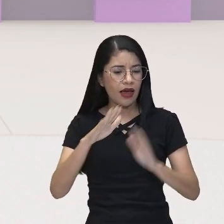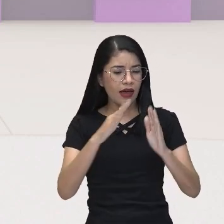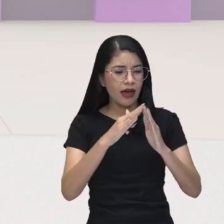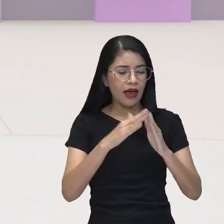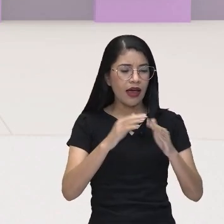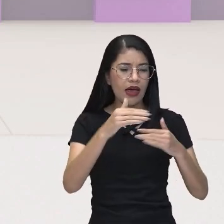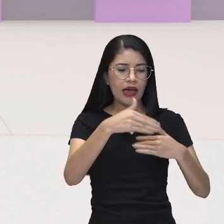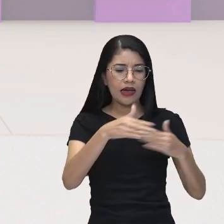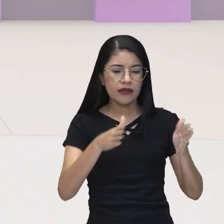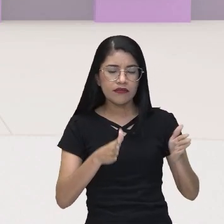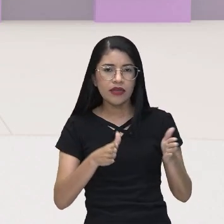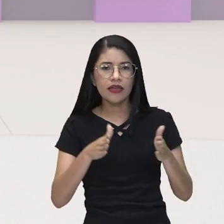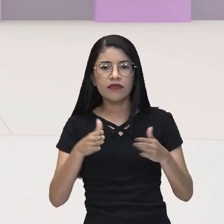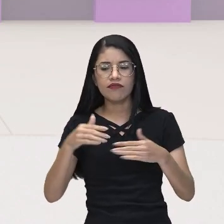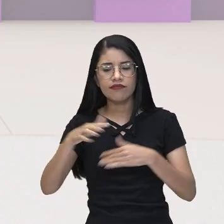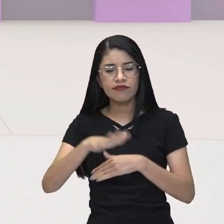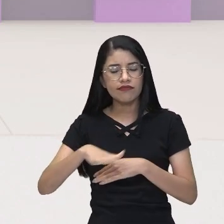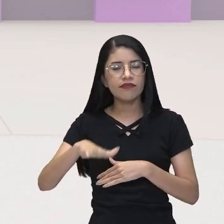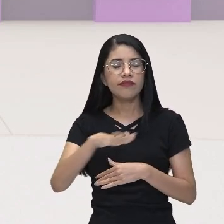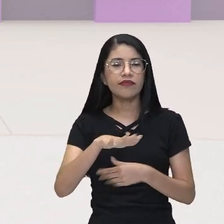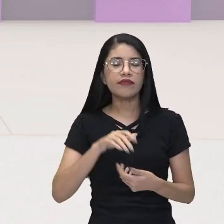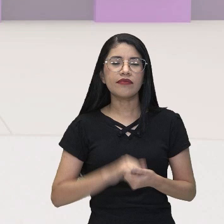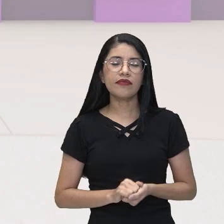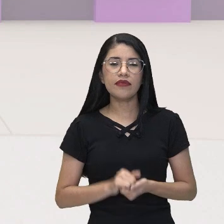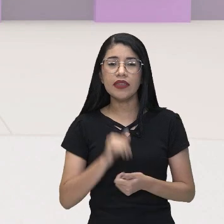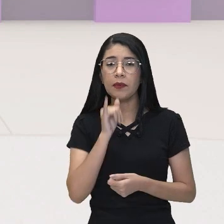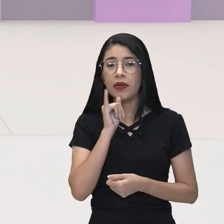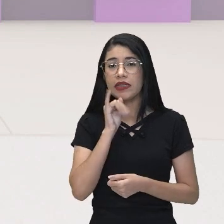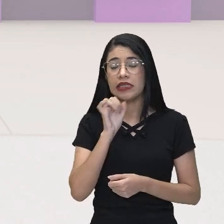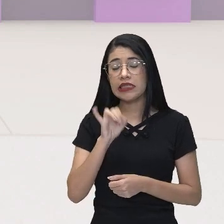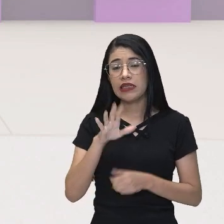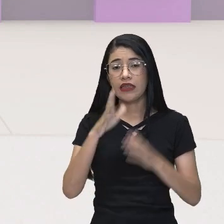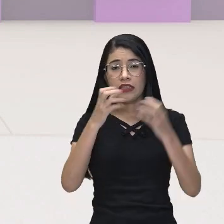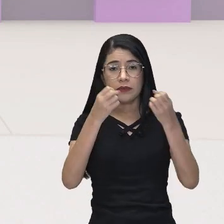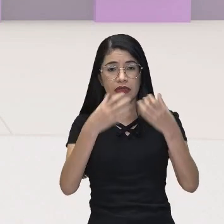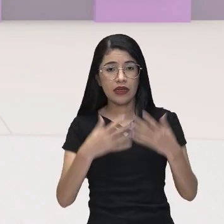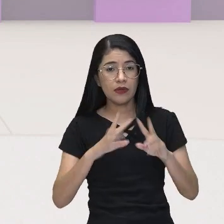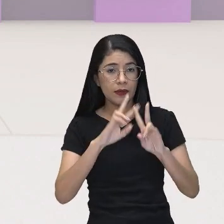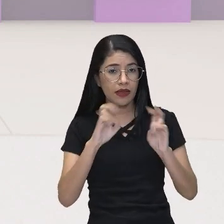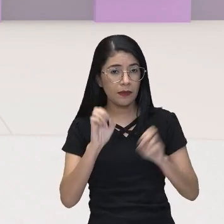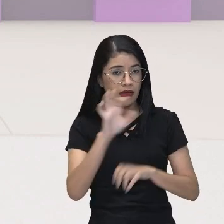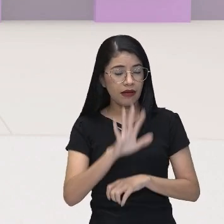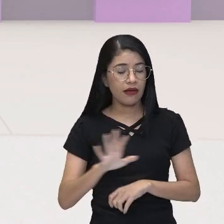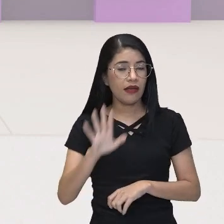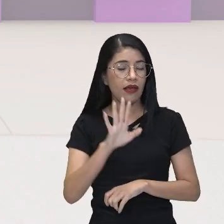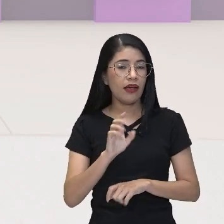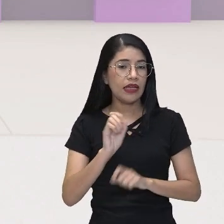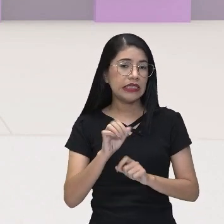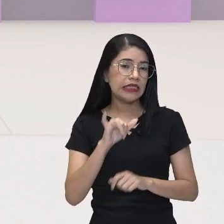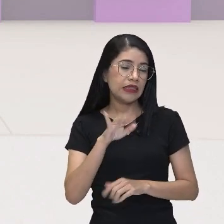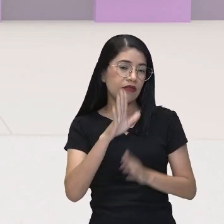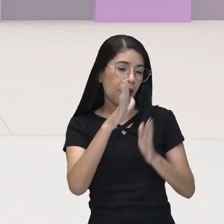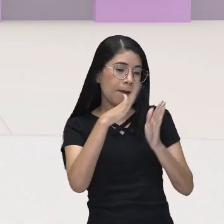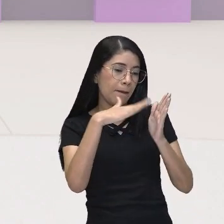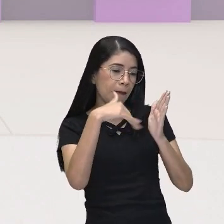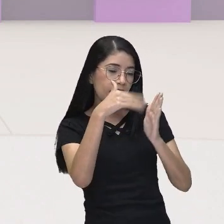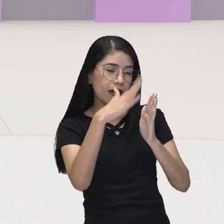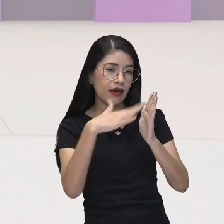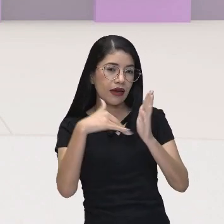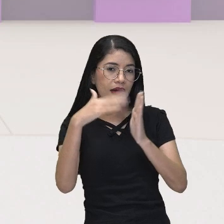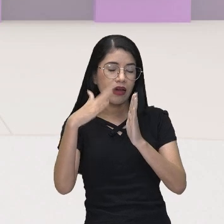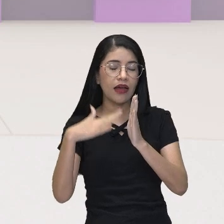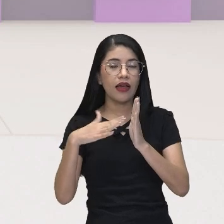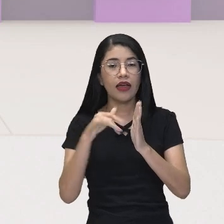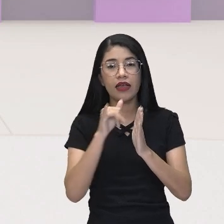sala, o chão da sala, né? Então, por exemplo, quando a gente fala de área, imagina que se a gente fosse pintar uma parede, eu vou pintar